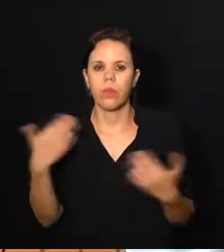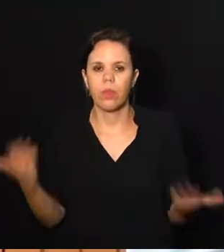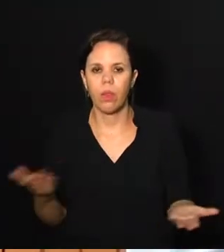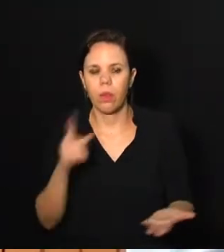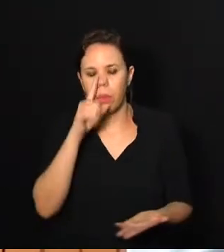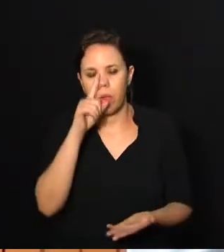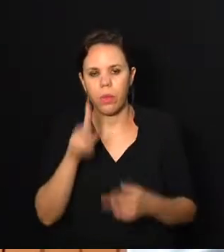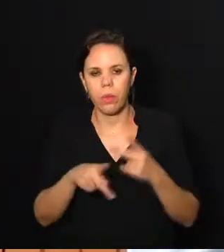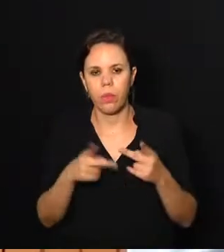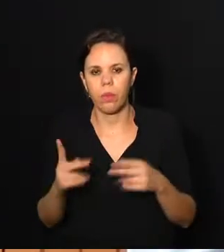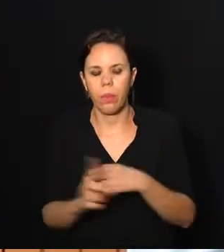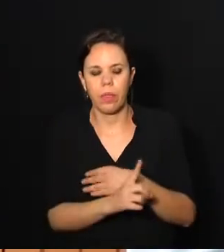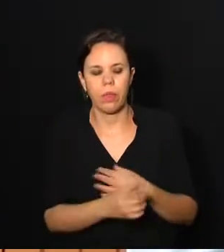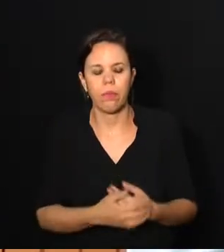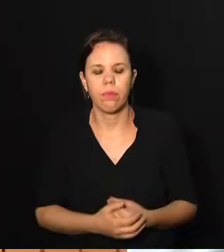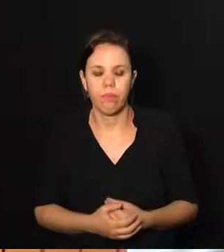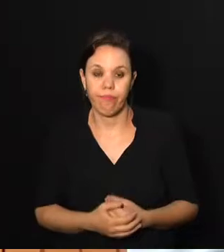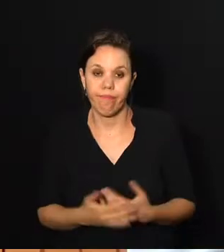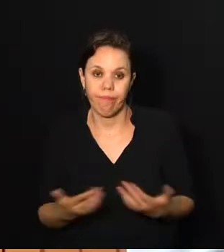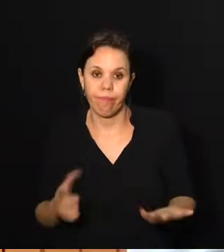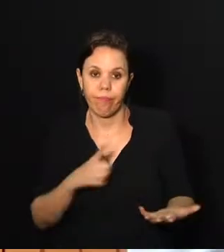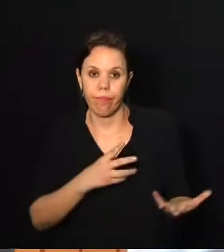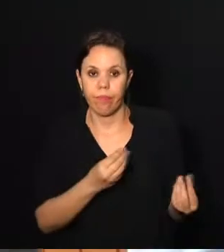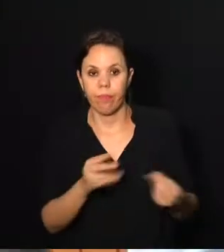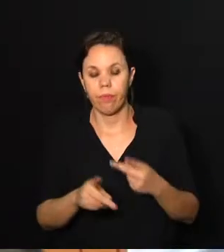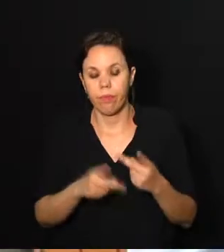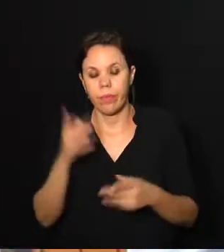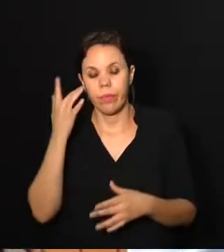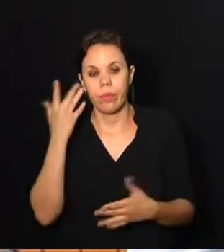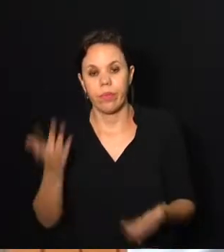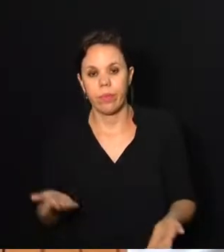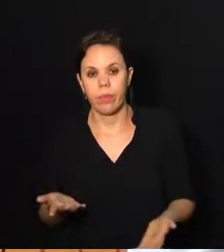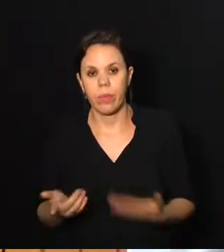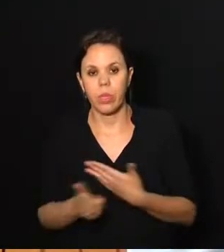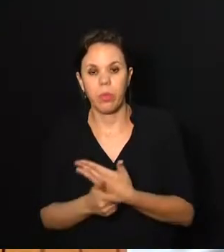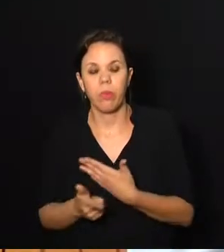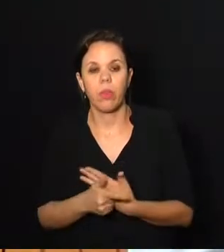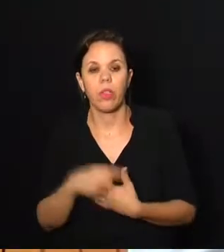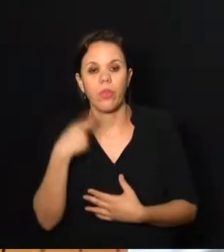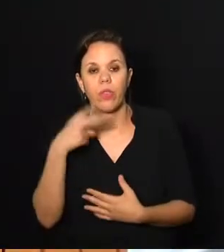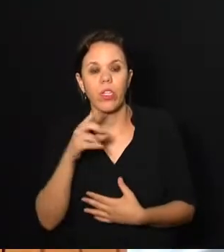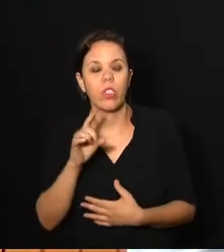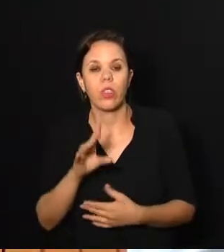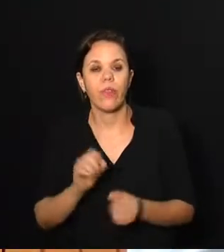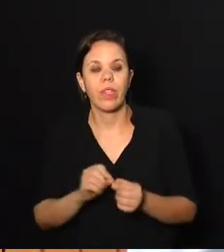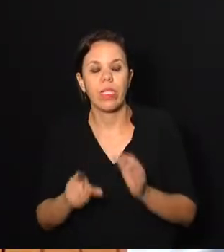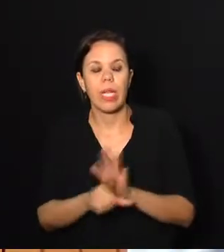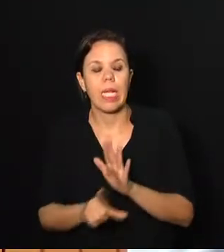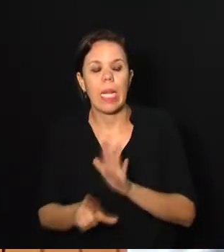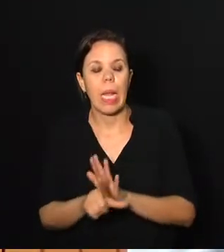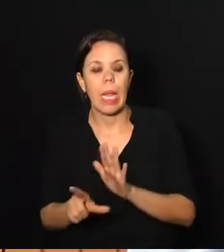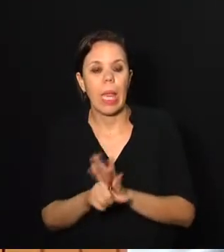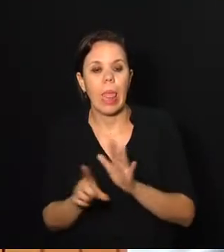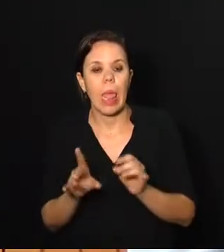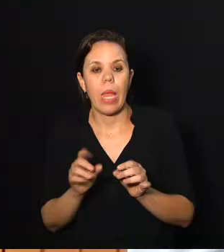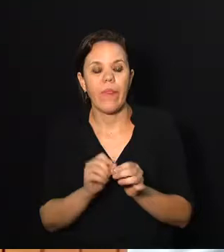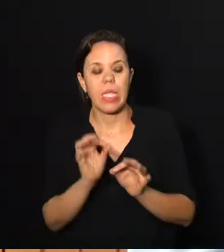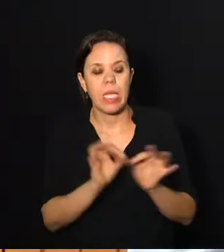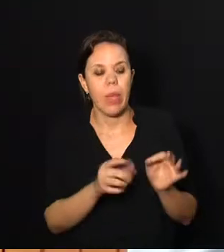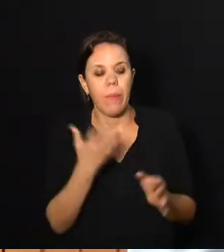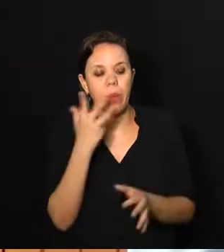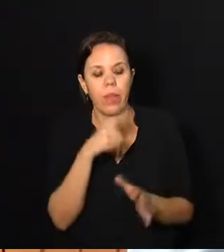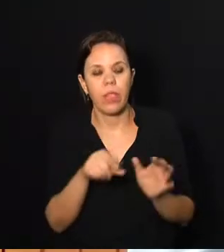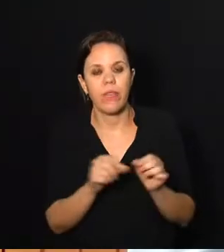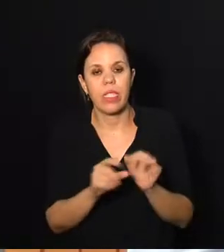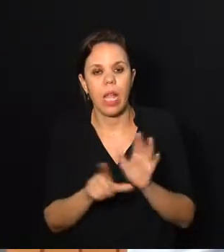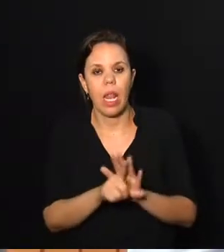perigoso as pessoas passarem. Tem muita gente que acha que o papel do vereador é só fazer lei. Faz lei disso, é bonito fazer lei,